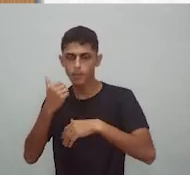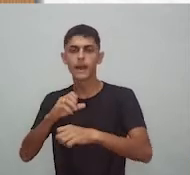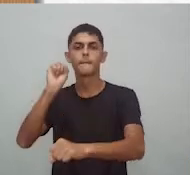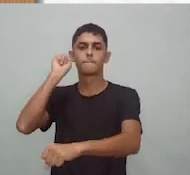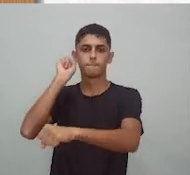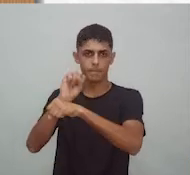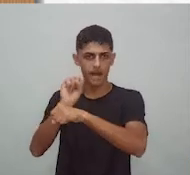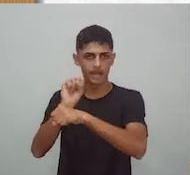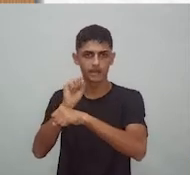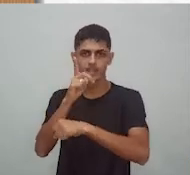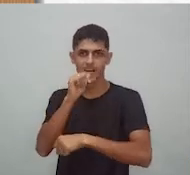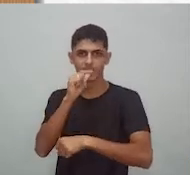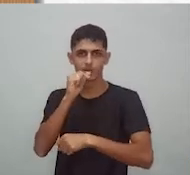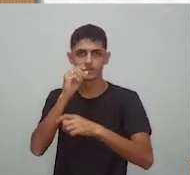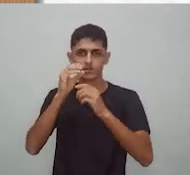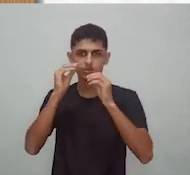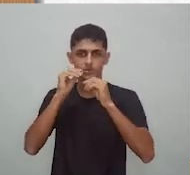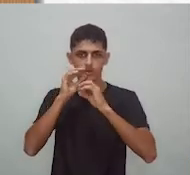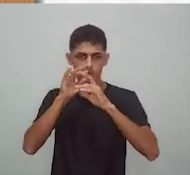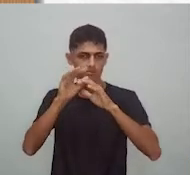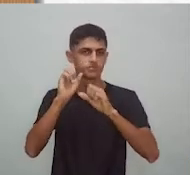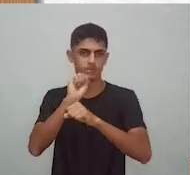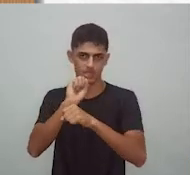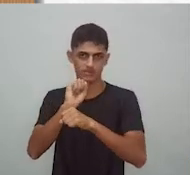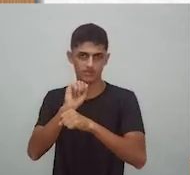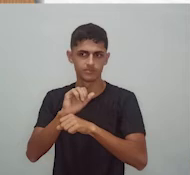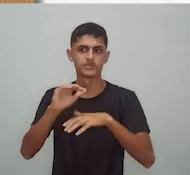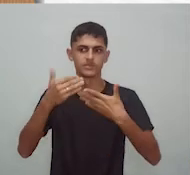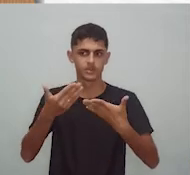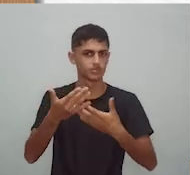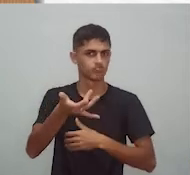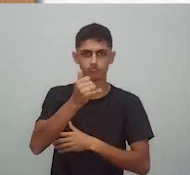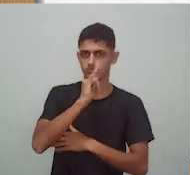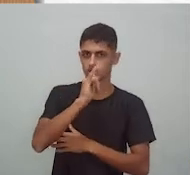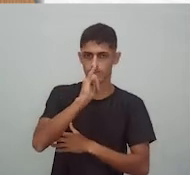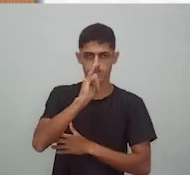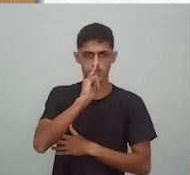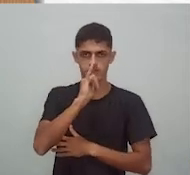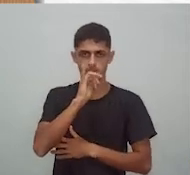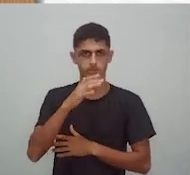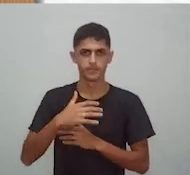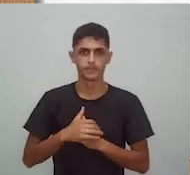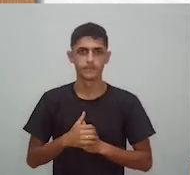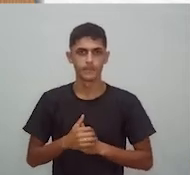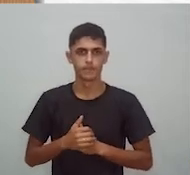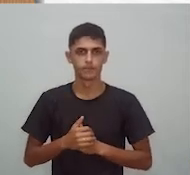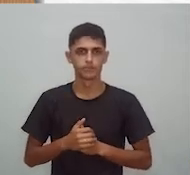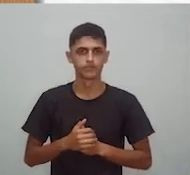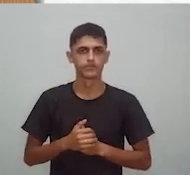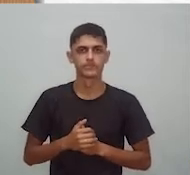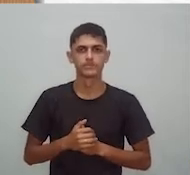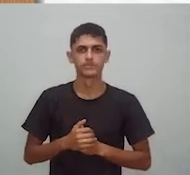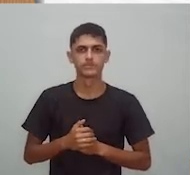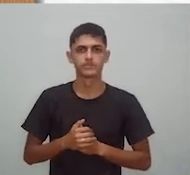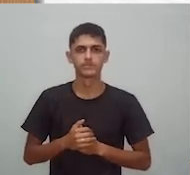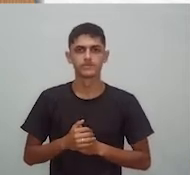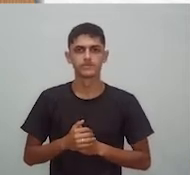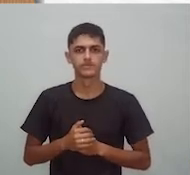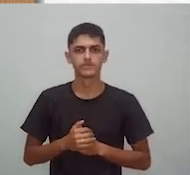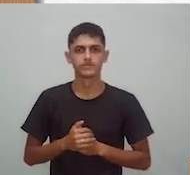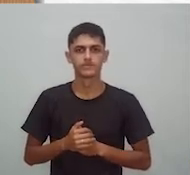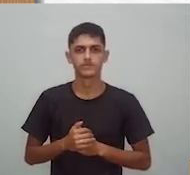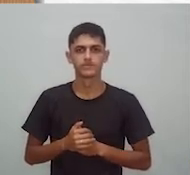aí de inibir a saliva. Então, de modo geral, é isso. Então, por exemplo, outro exemplo, bem comum para a gente,